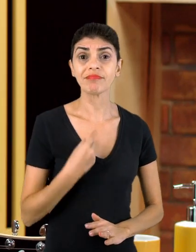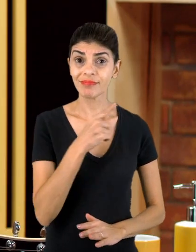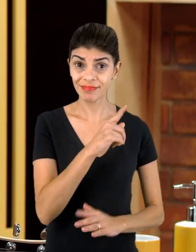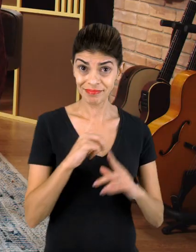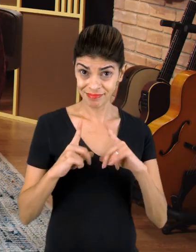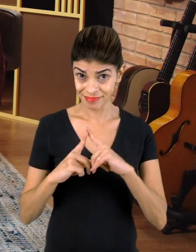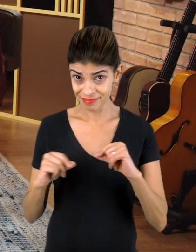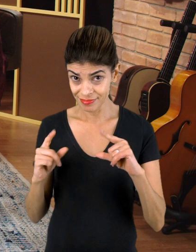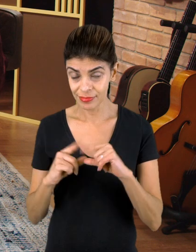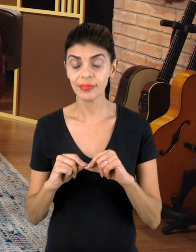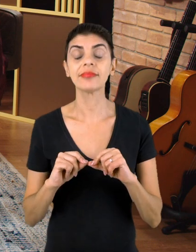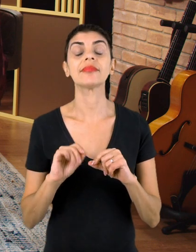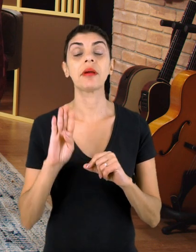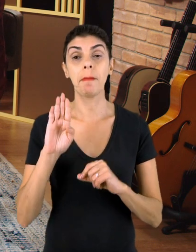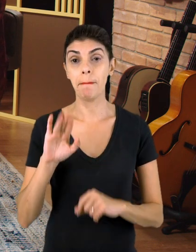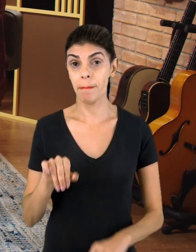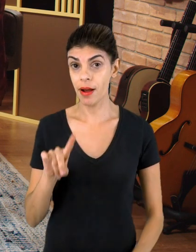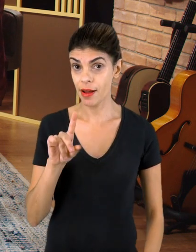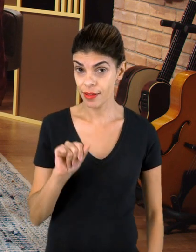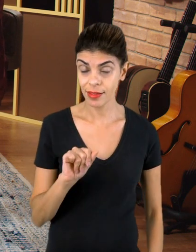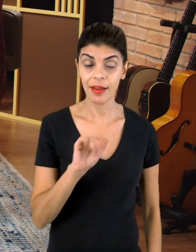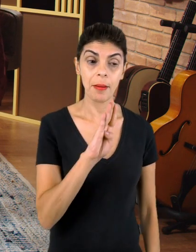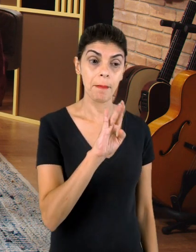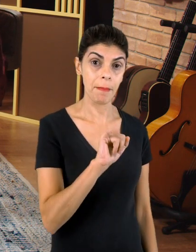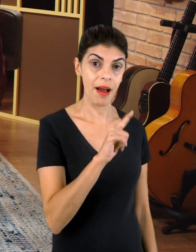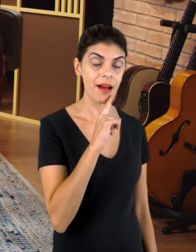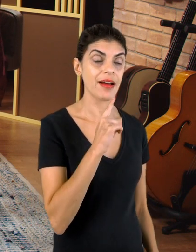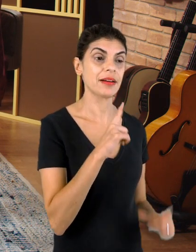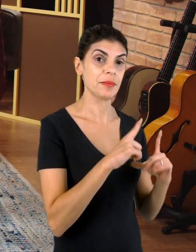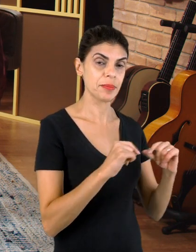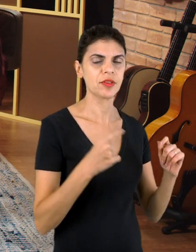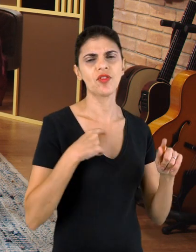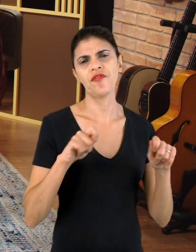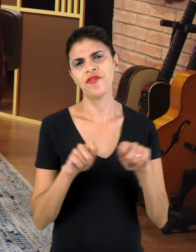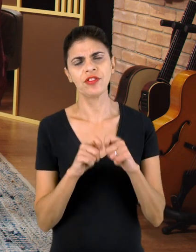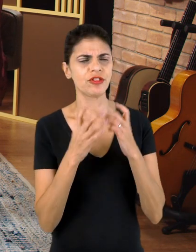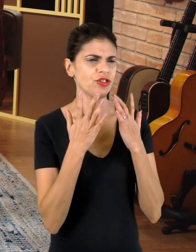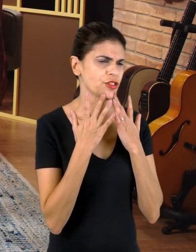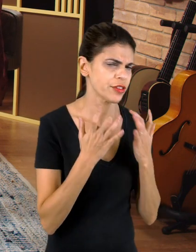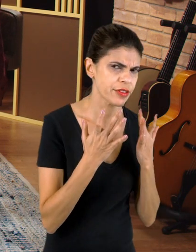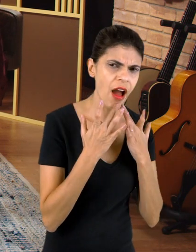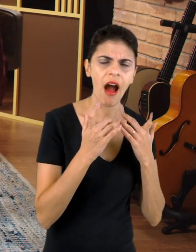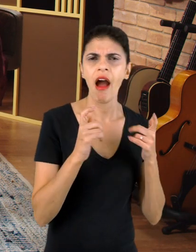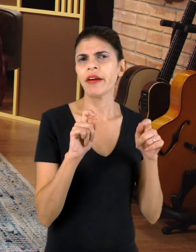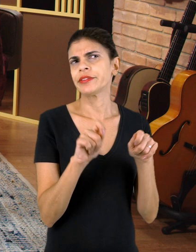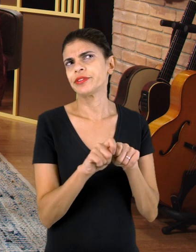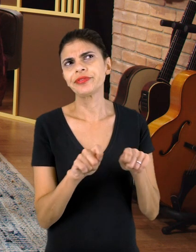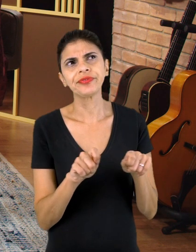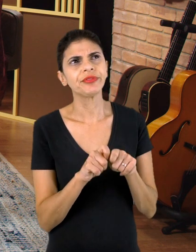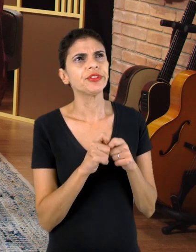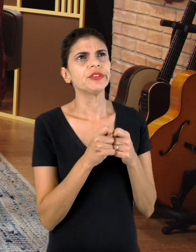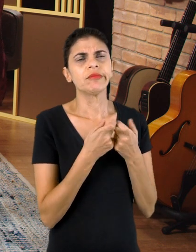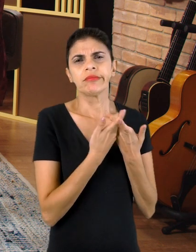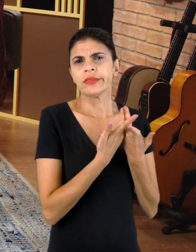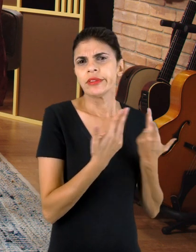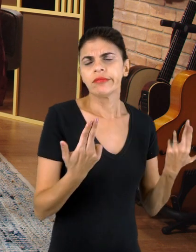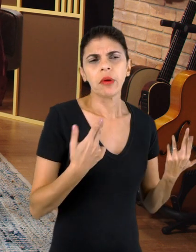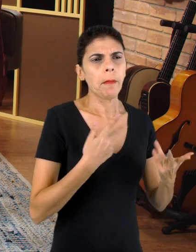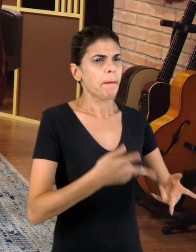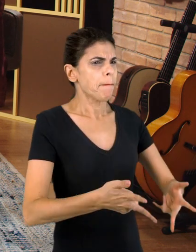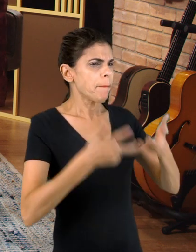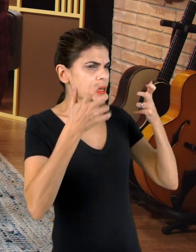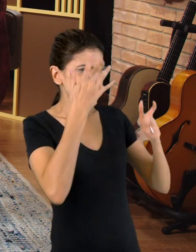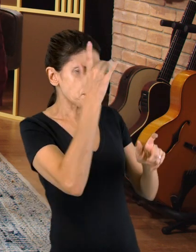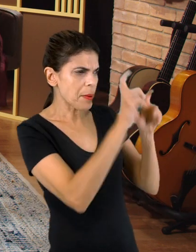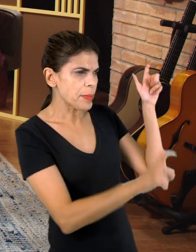Brasília. Banda de baile em Brasília. Presença de também palco, fiz. Eu fiz teatro, então, assim, era... Perceber o